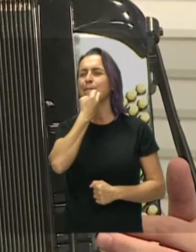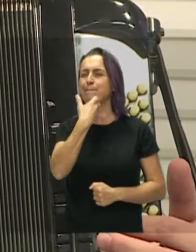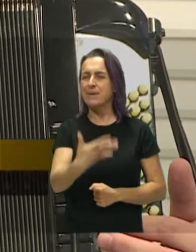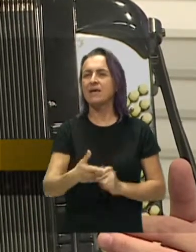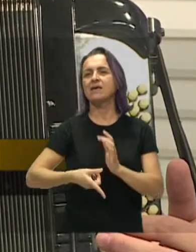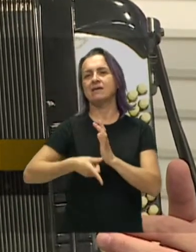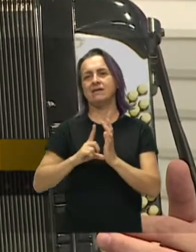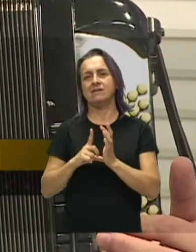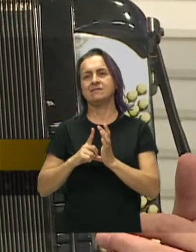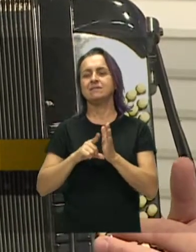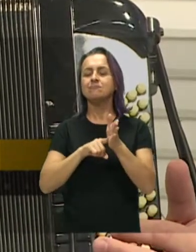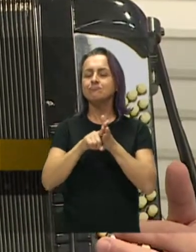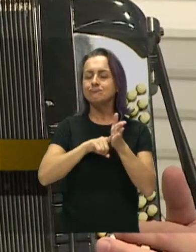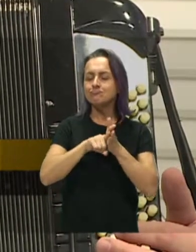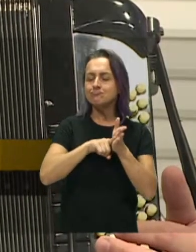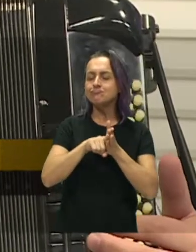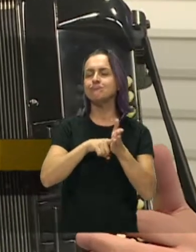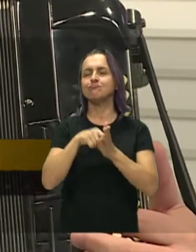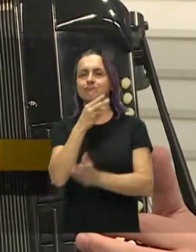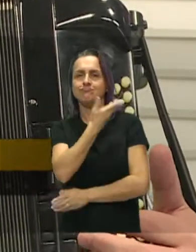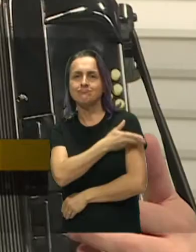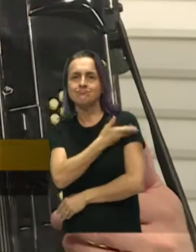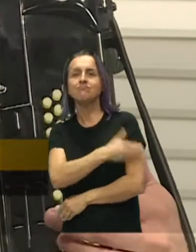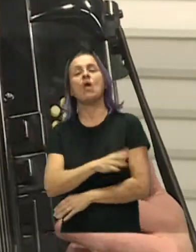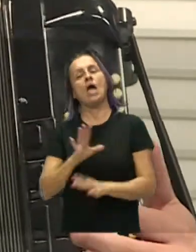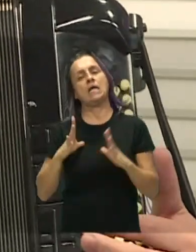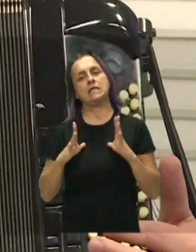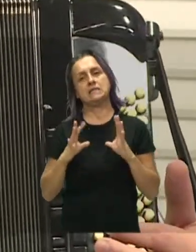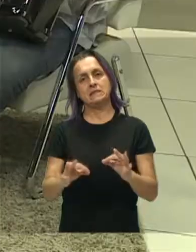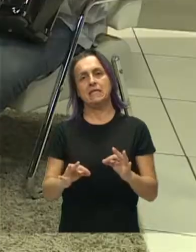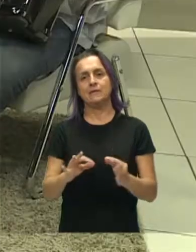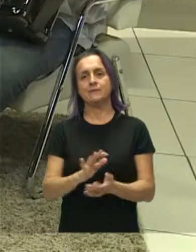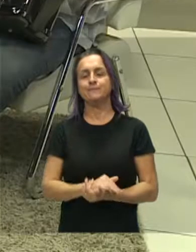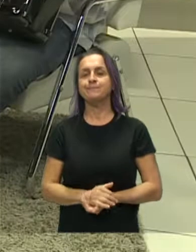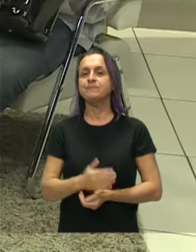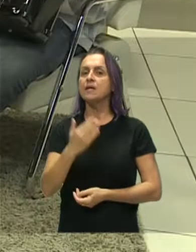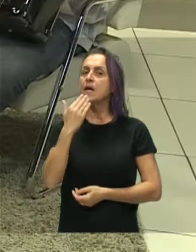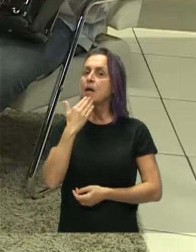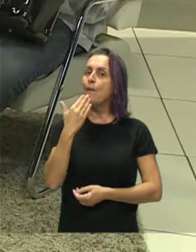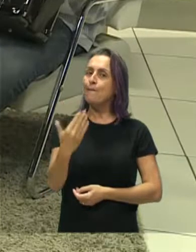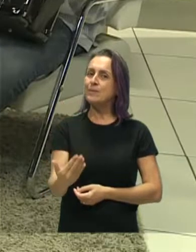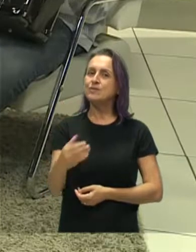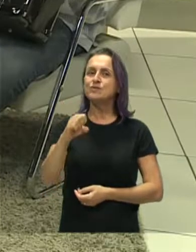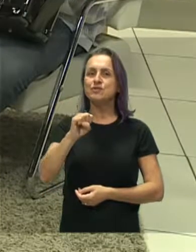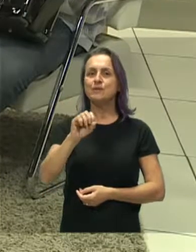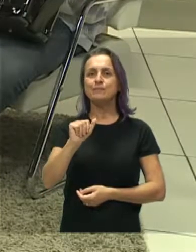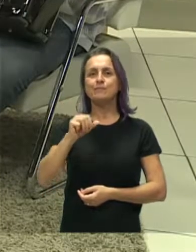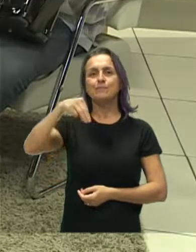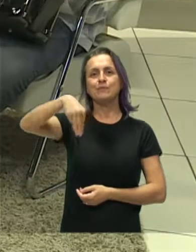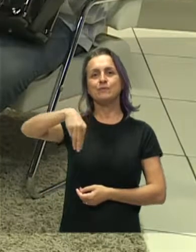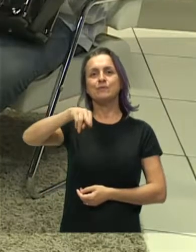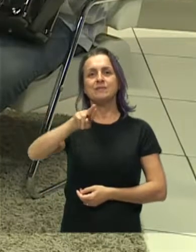gerido, a coisa tende a ir para frente. Eu pedi para o Samuel só colocar mais um